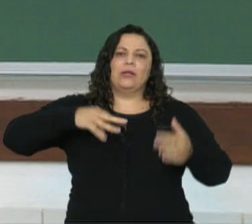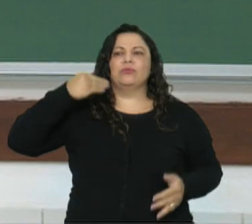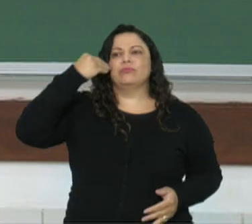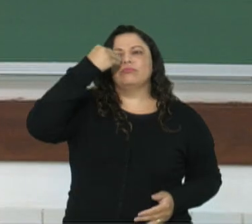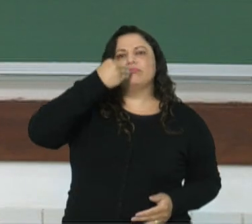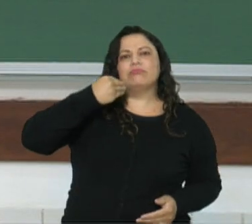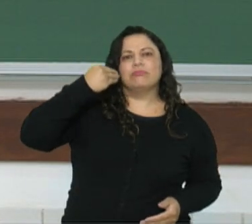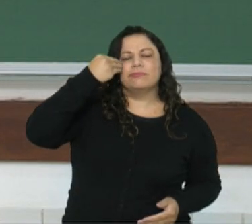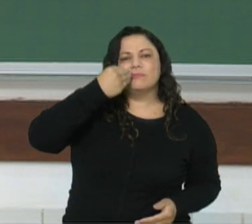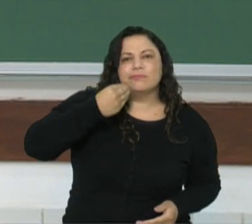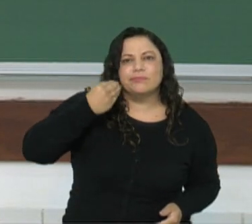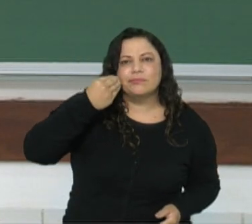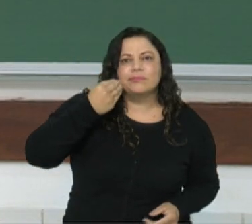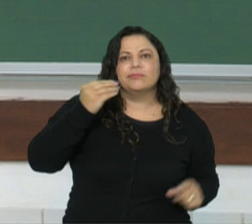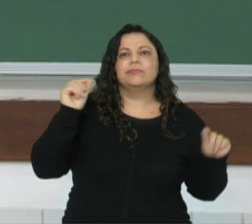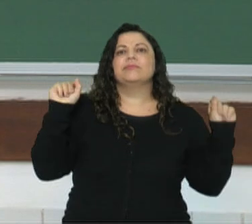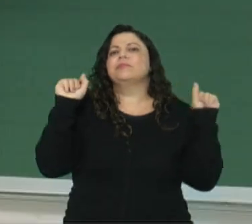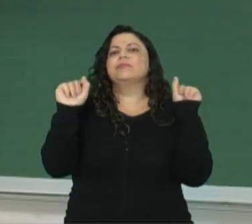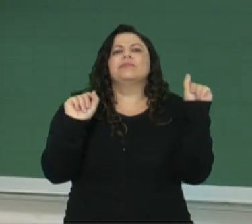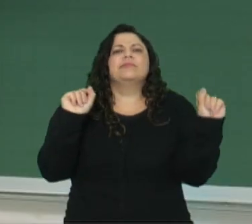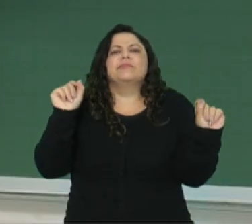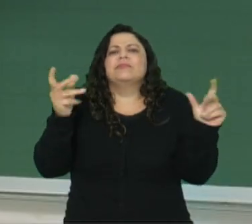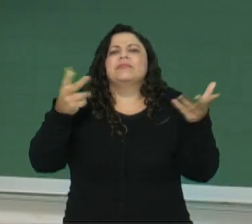O que quer dizer isso?